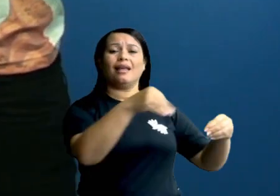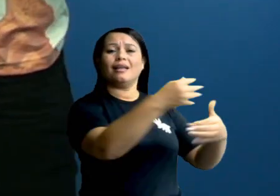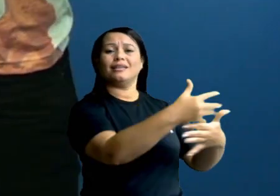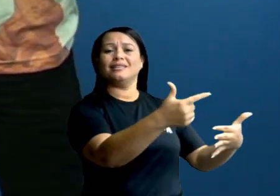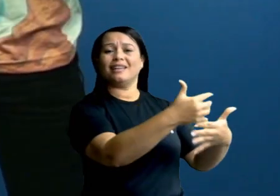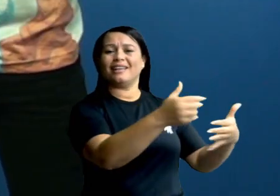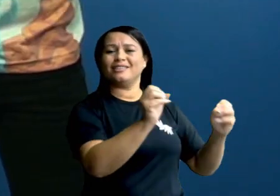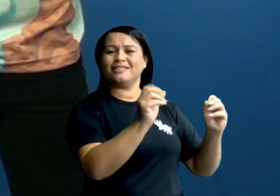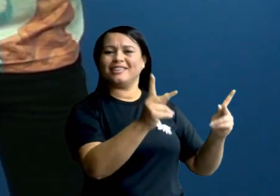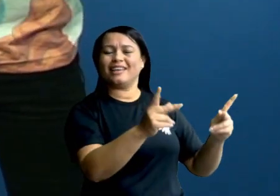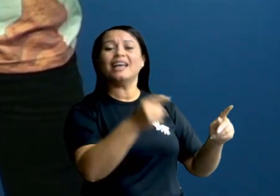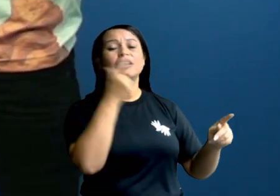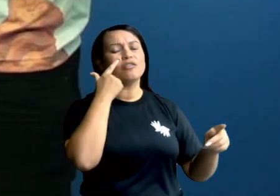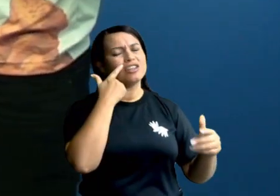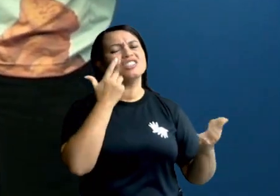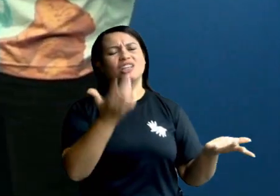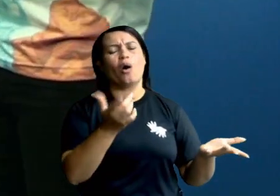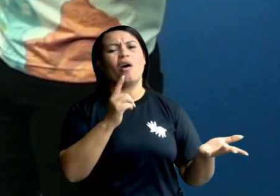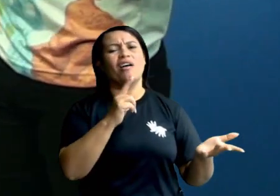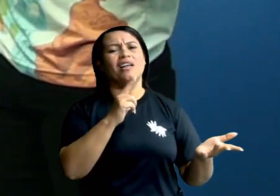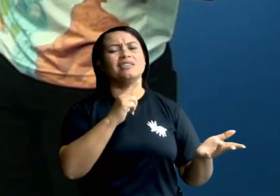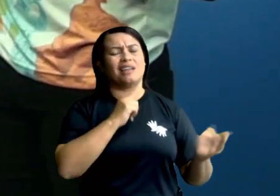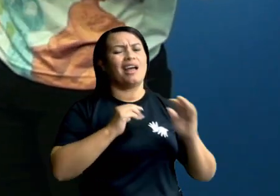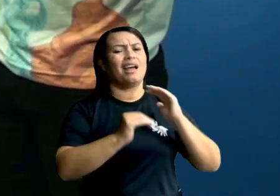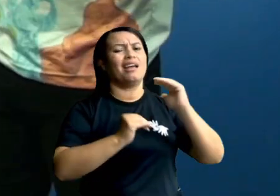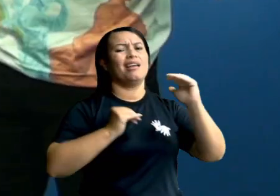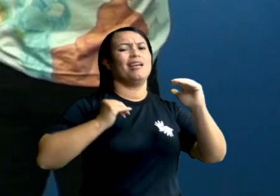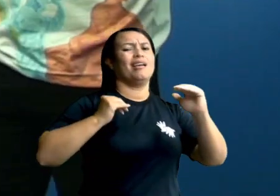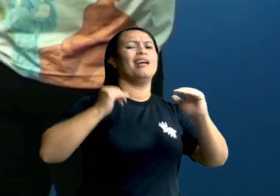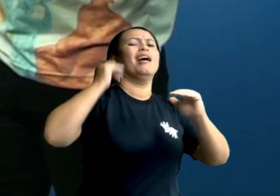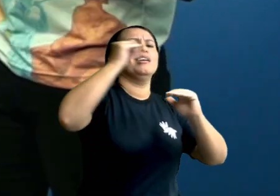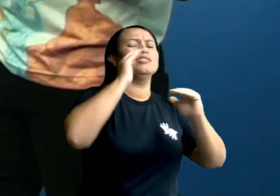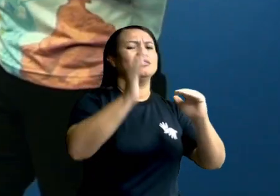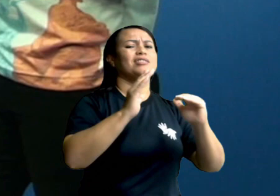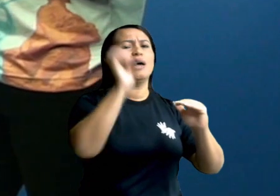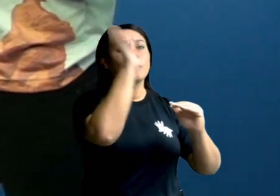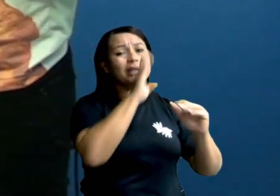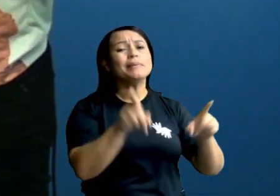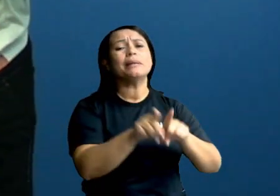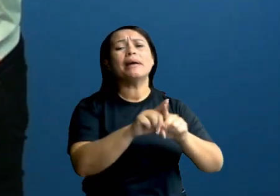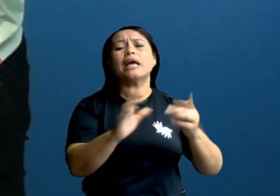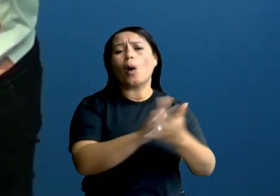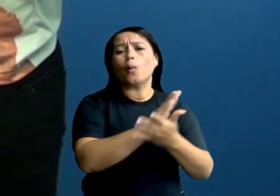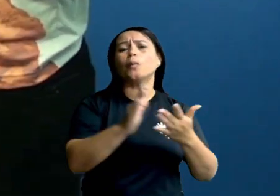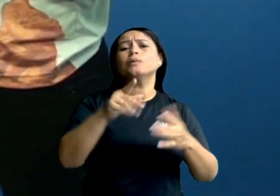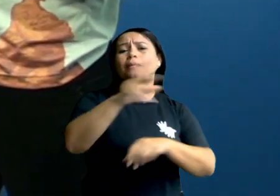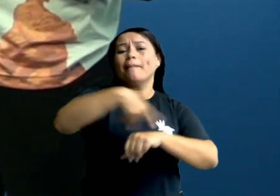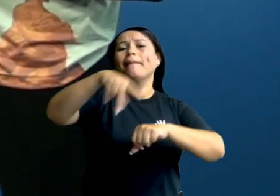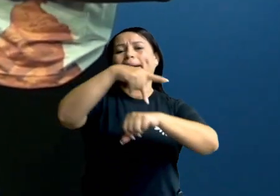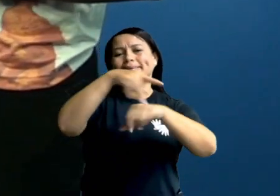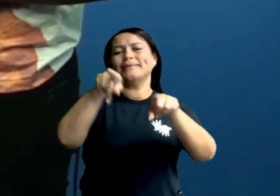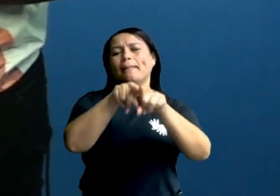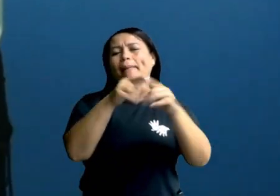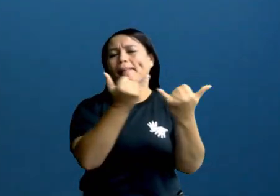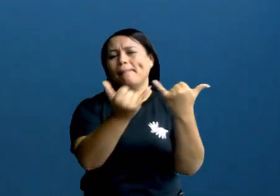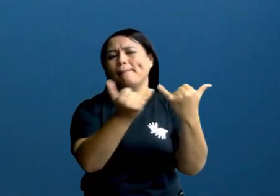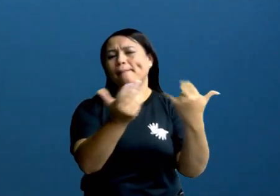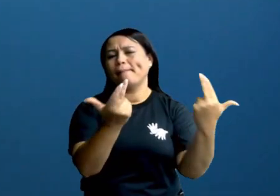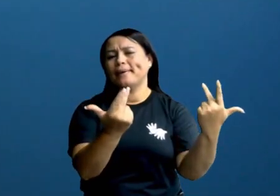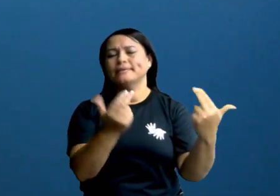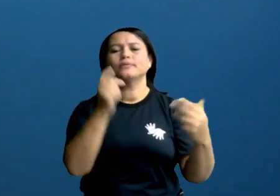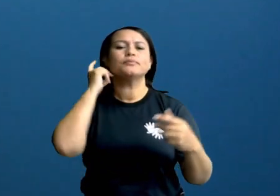urbana, beleza? Isso é uma tendência bem brasileira, lógico que outros países também apresentam um padrão semelhante, tá? E